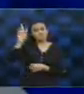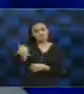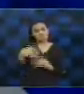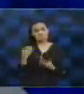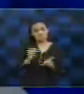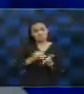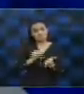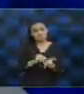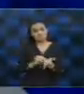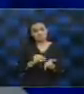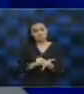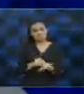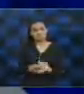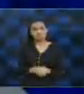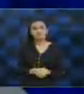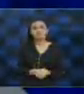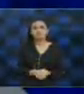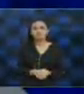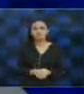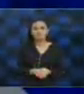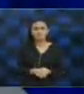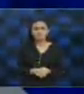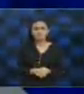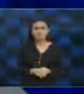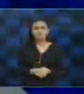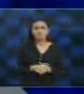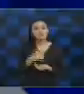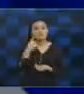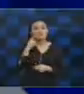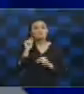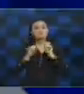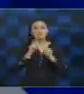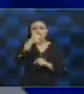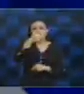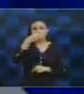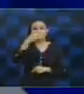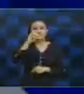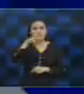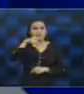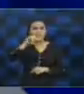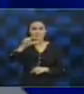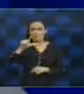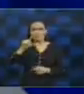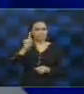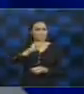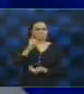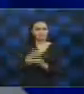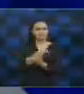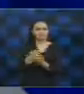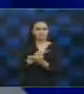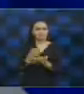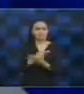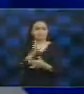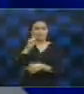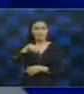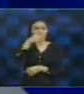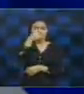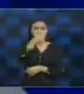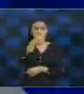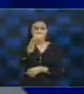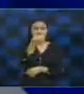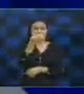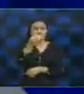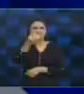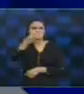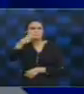tenho. Agora, muito bem, não são 130 mil candidatos, são 160 e tantos